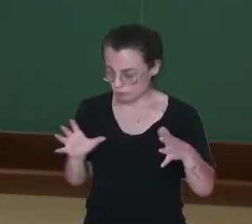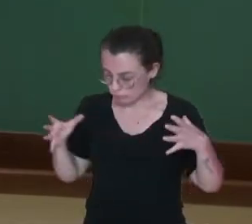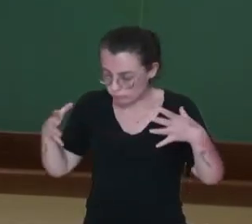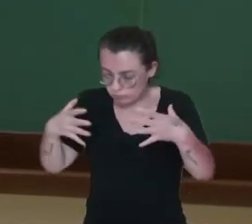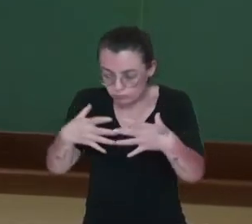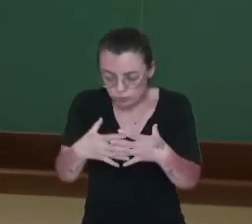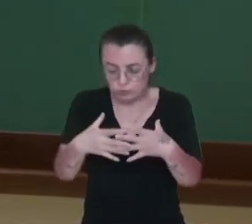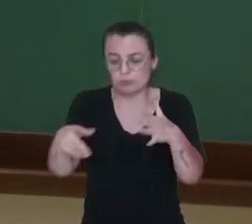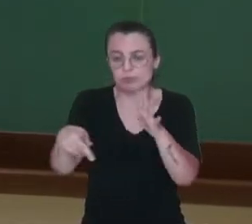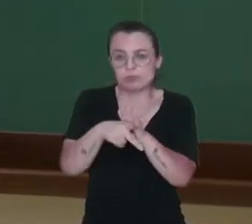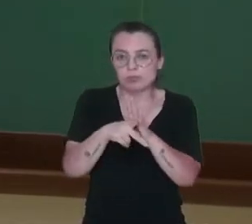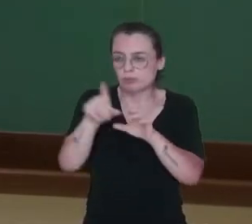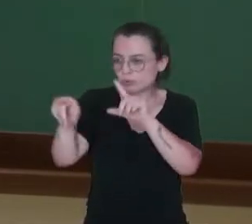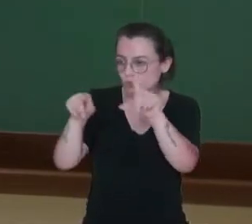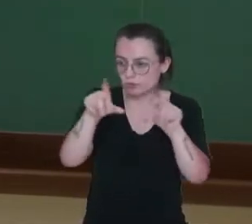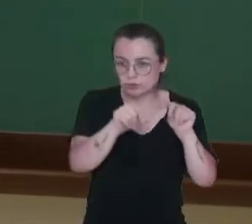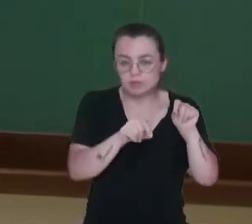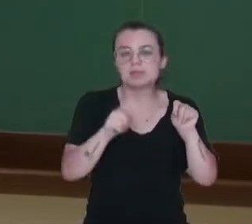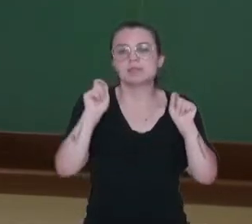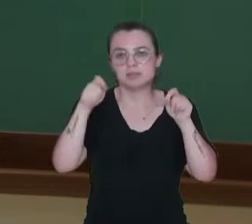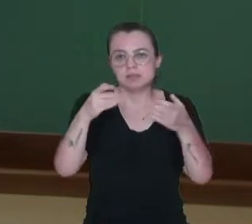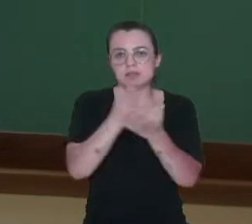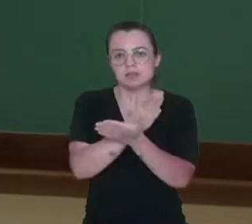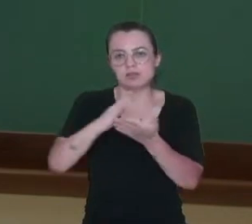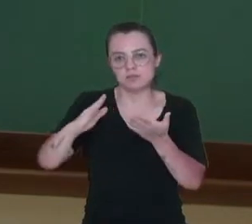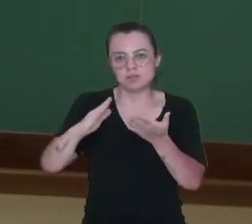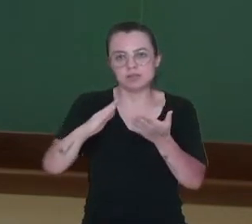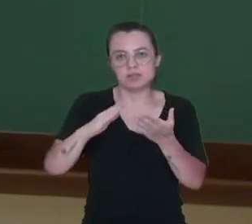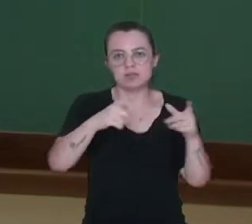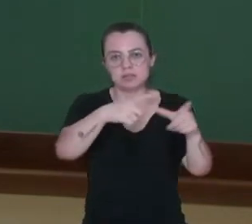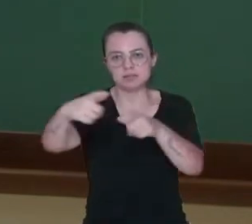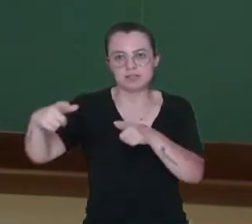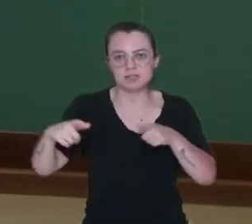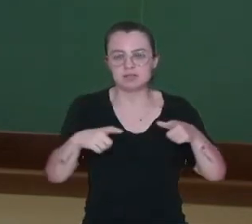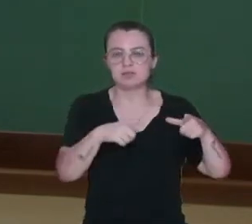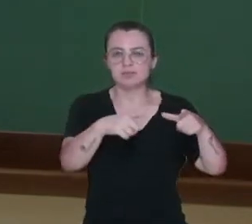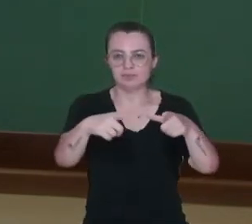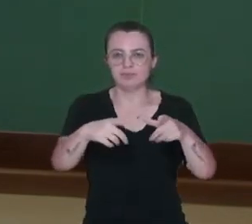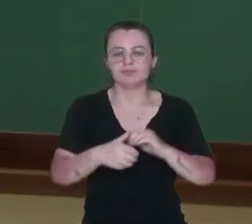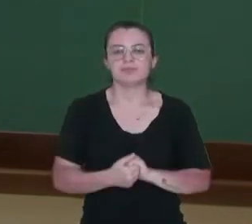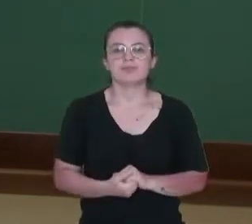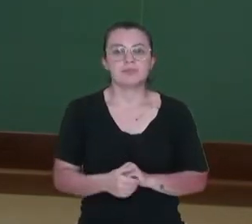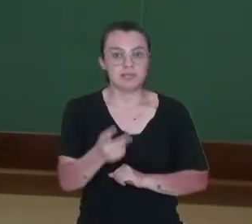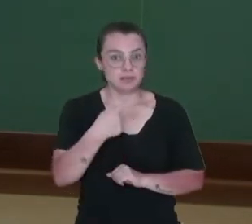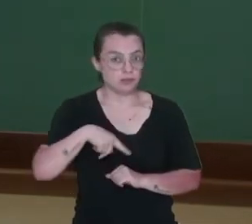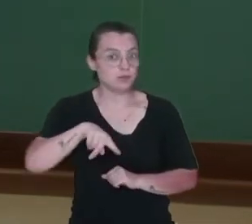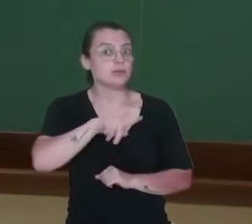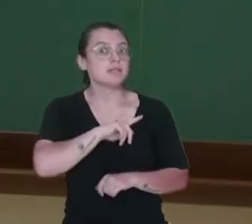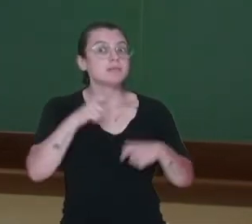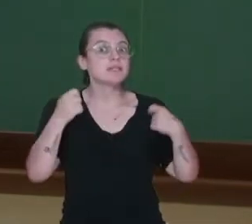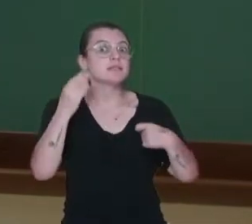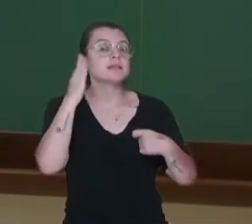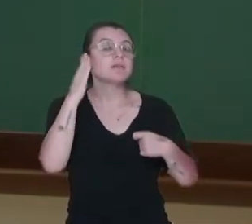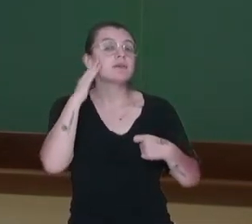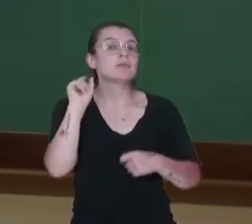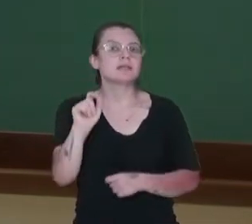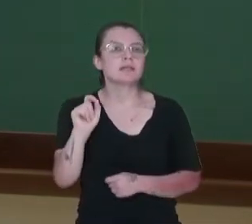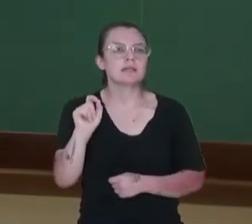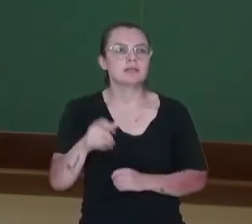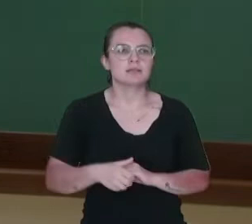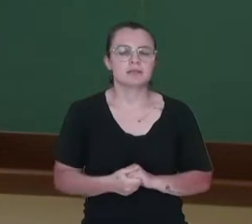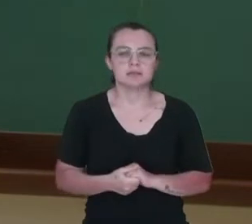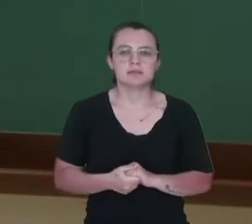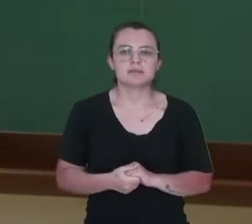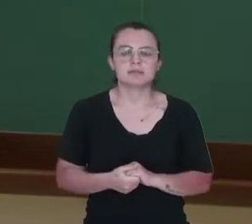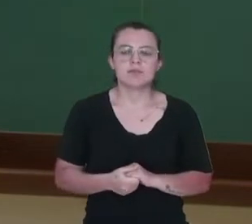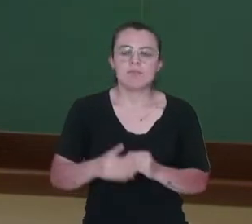critérios podem ser utilizados para dividir o espaço geográfico. Mas temos que saber que regionalizar é